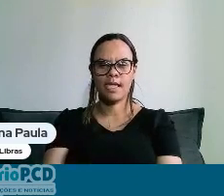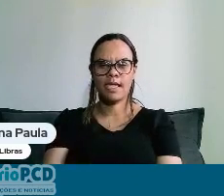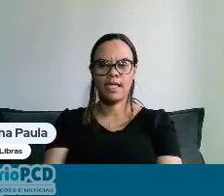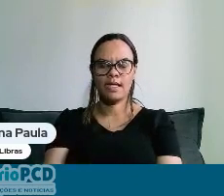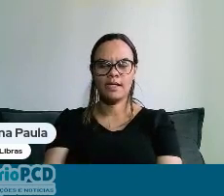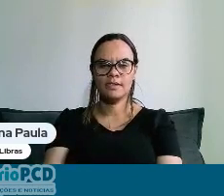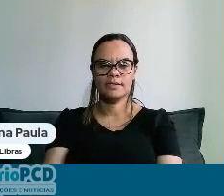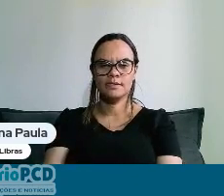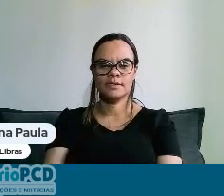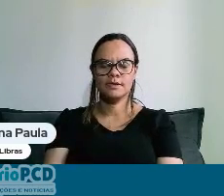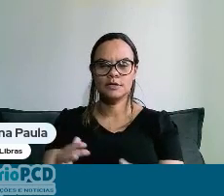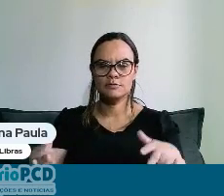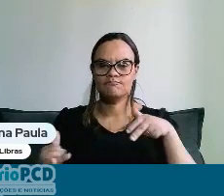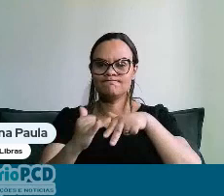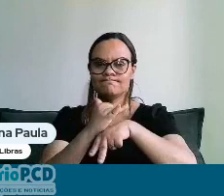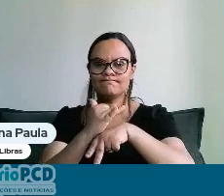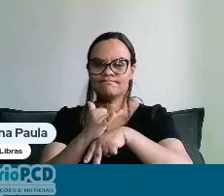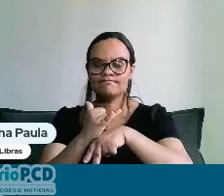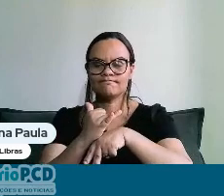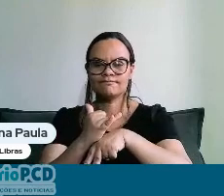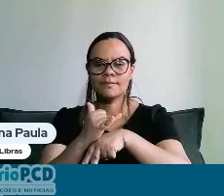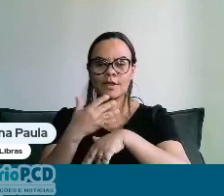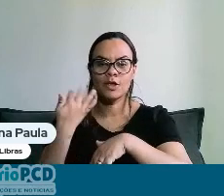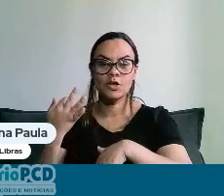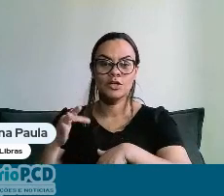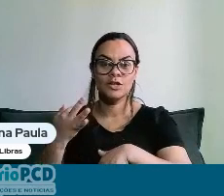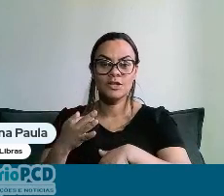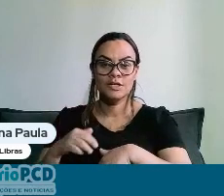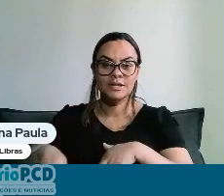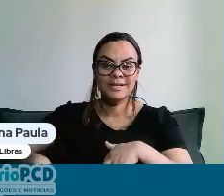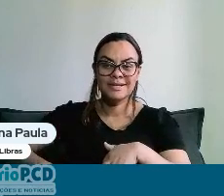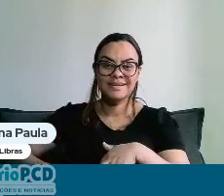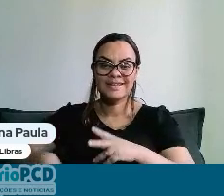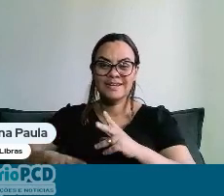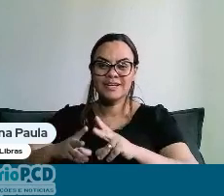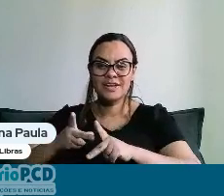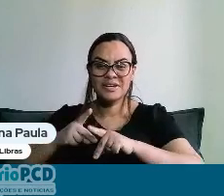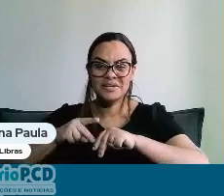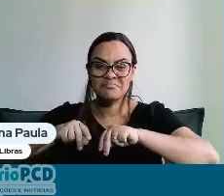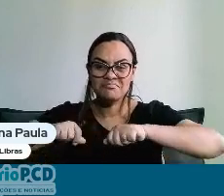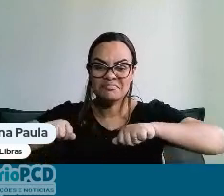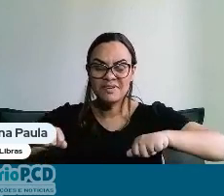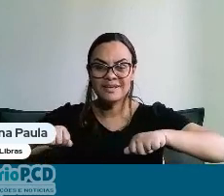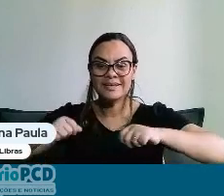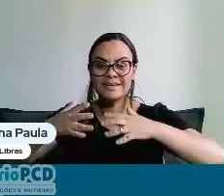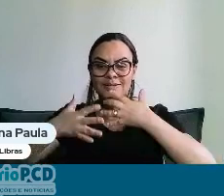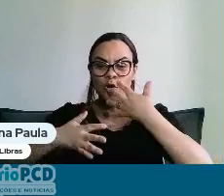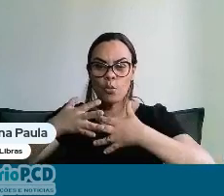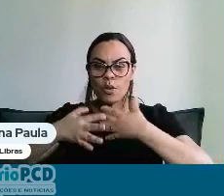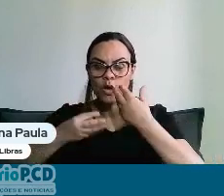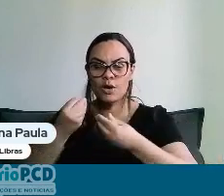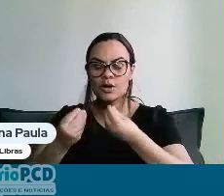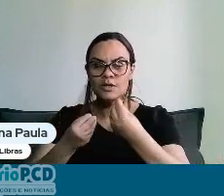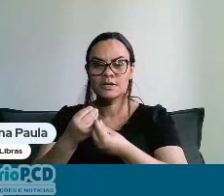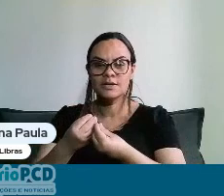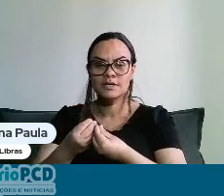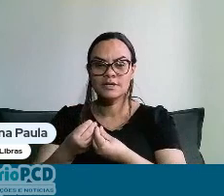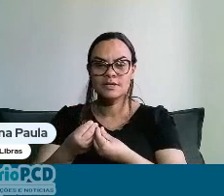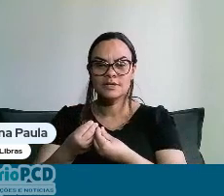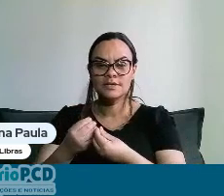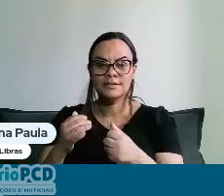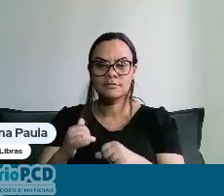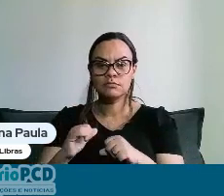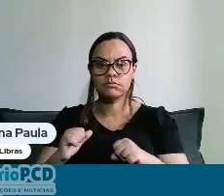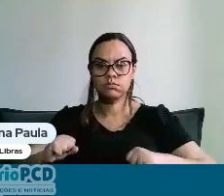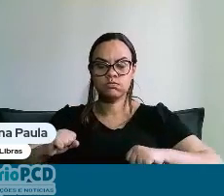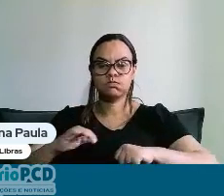que o paciente começa a fazer problema do rim, que está deteriorando de maneira complicada, vamos dizer assim, né? Seria quando o paciente começa a inchar